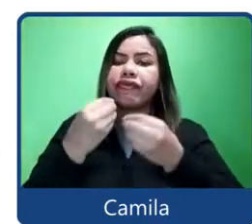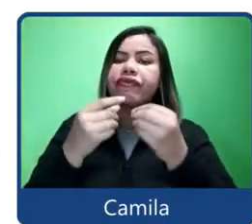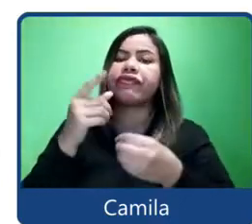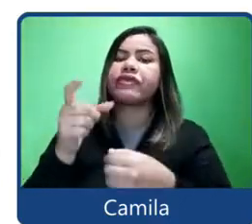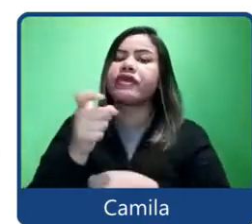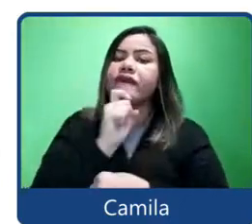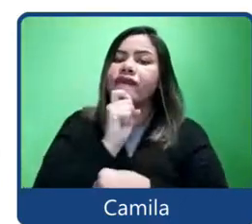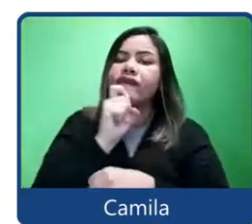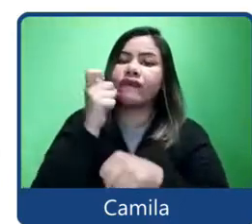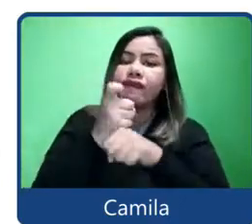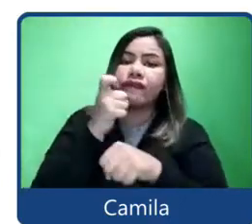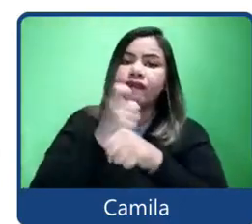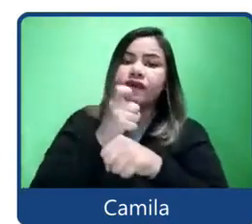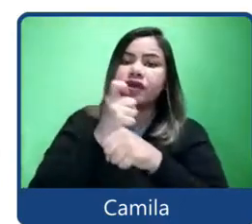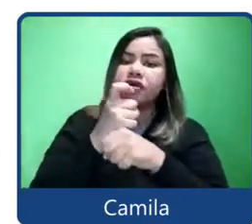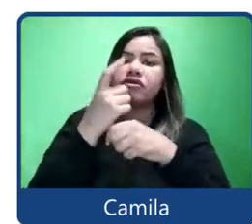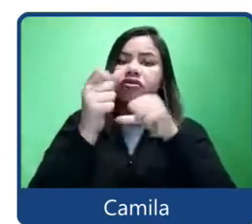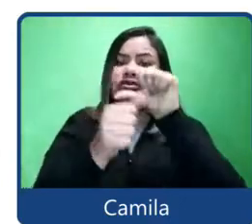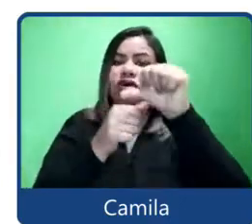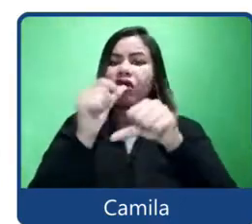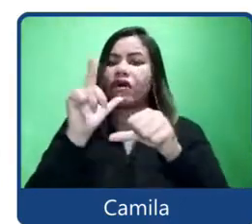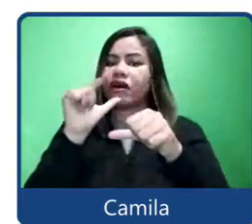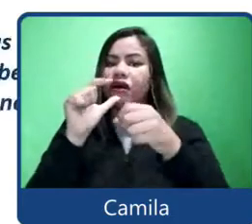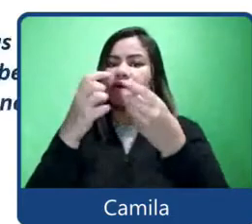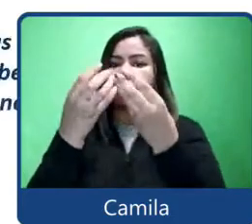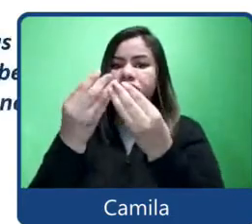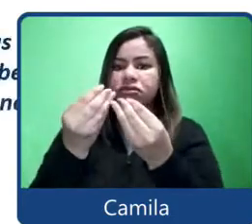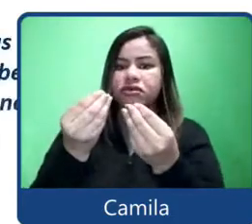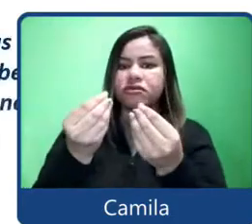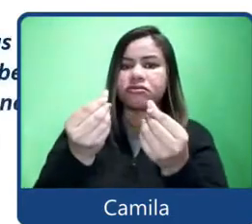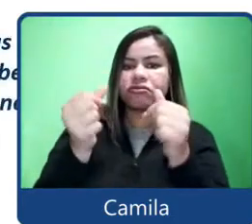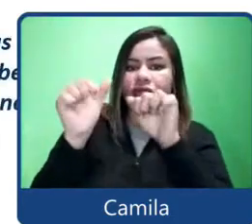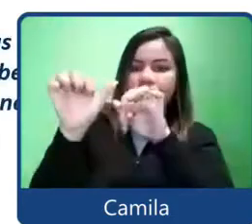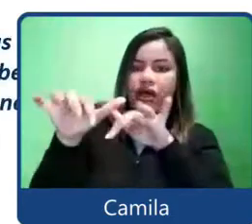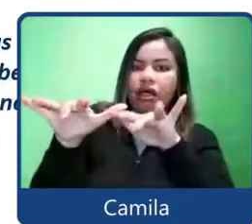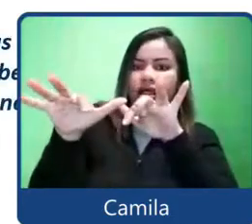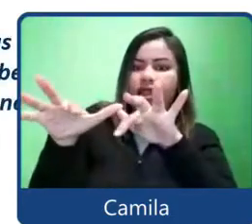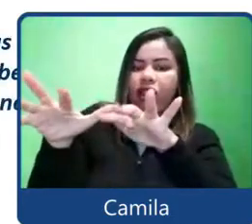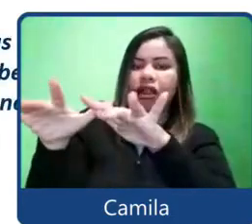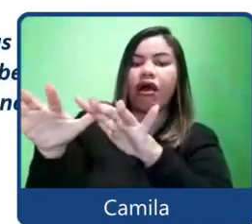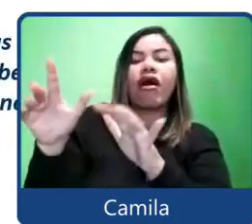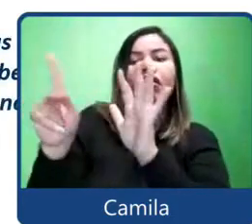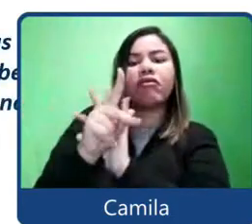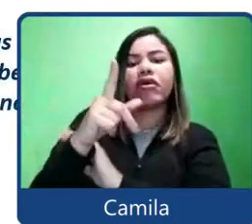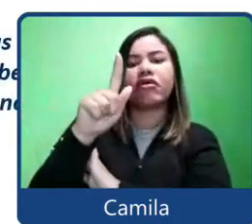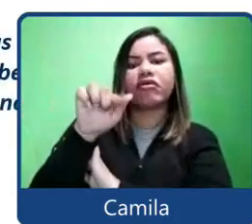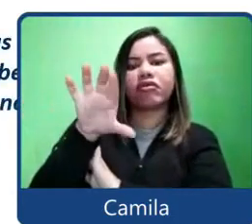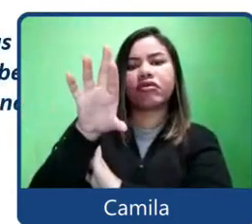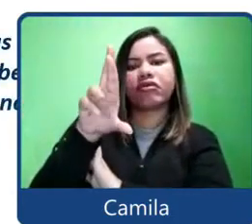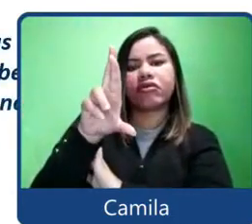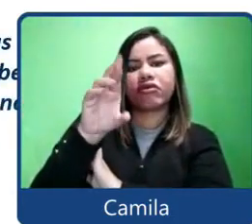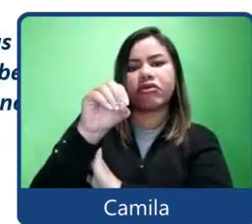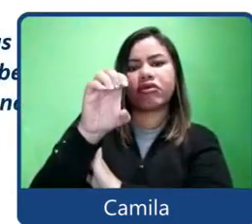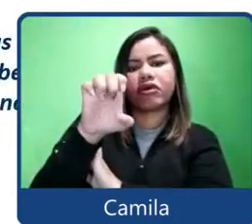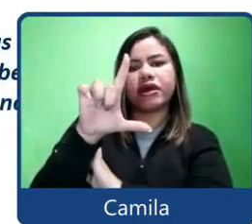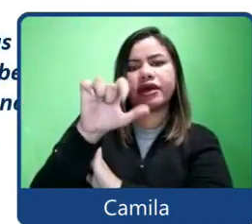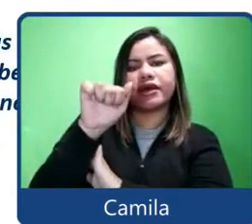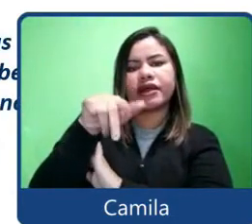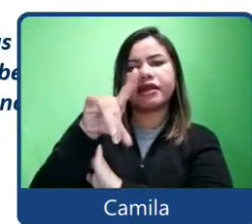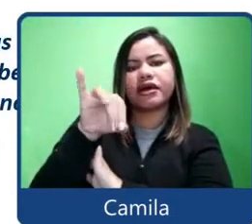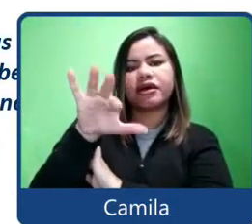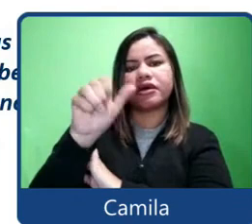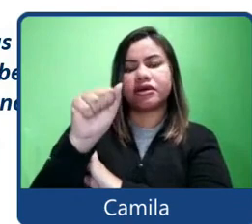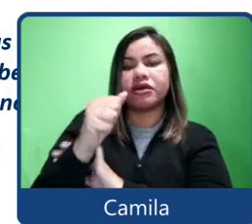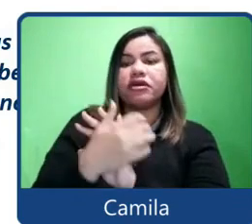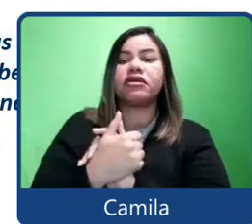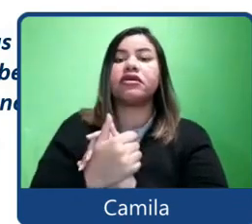instância, para o entorno, na forma de água, da Groenlândia, né? E qual que foi a contribuição da paleoclimatologia